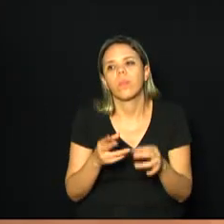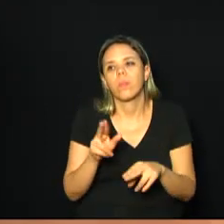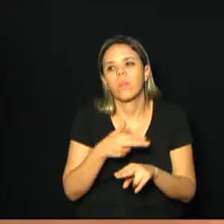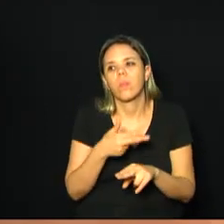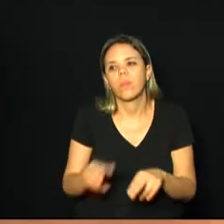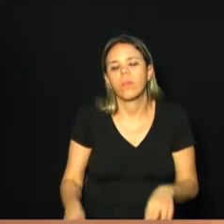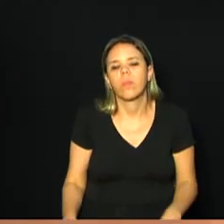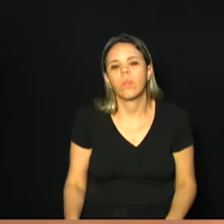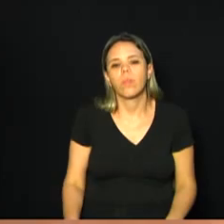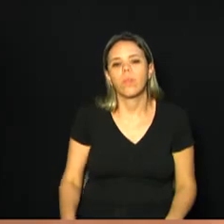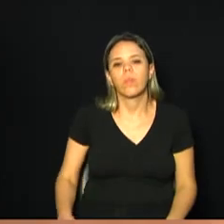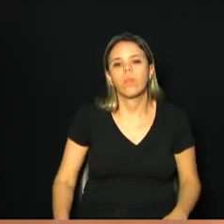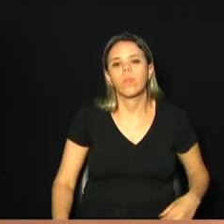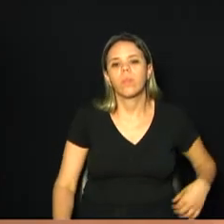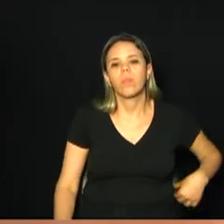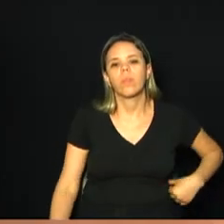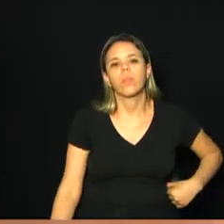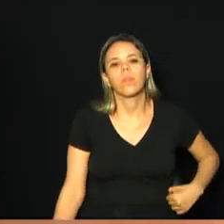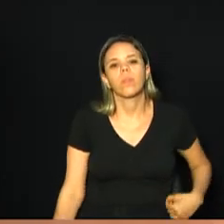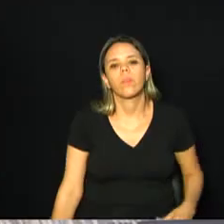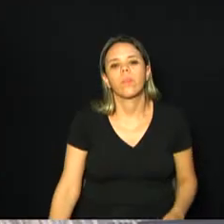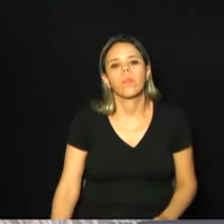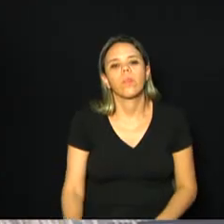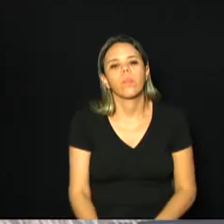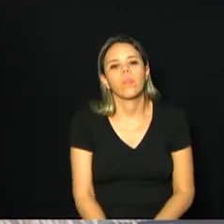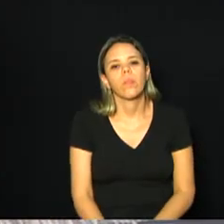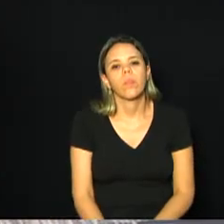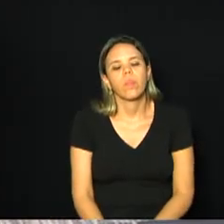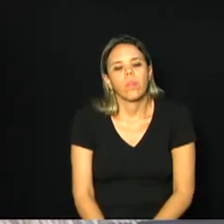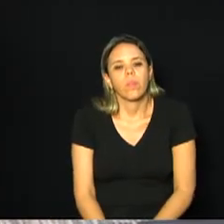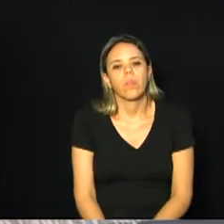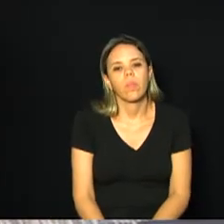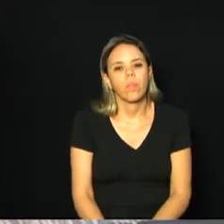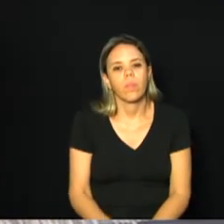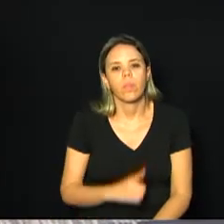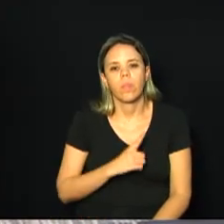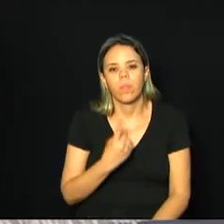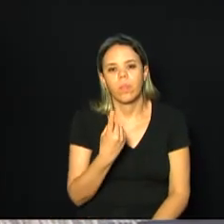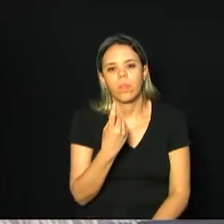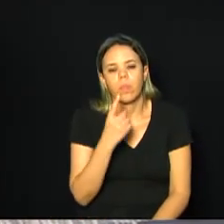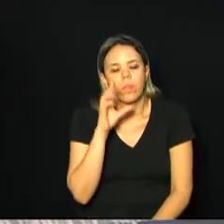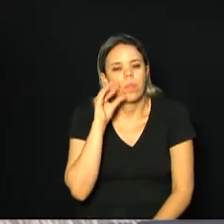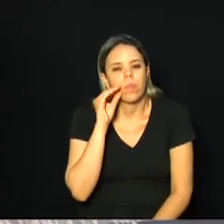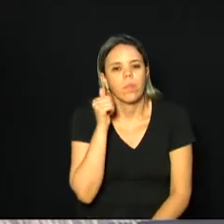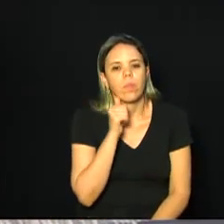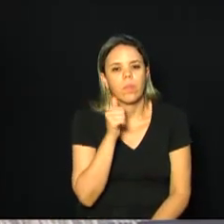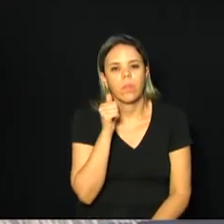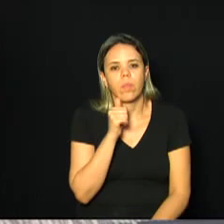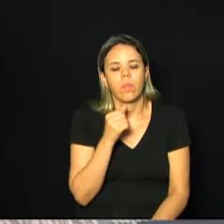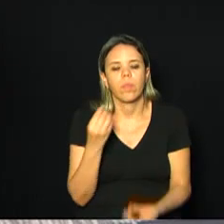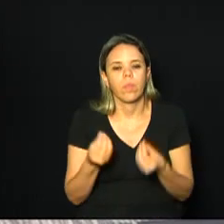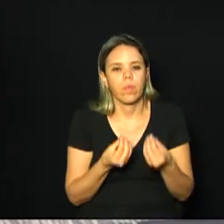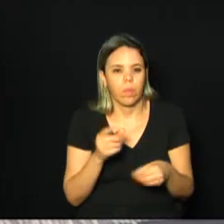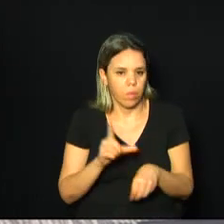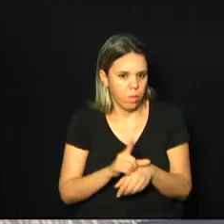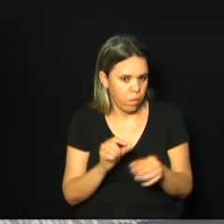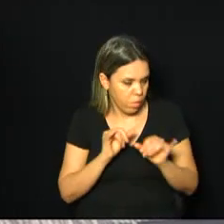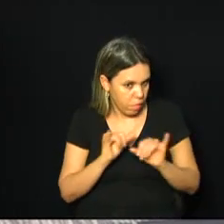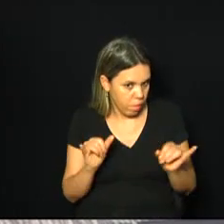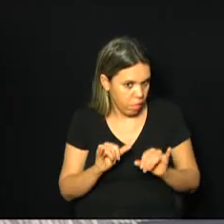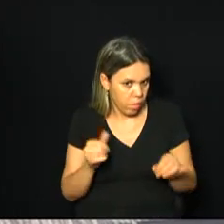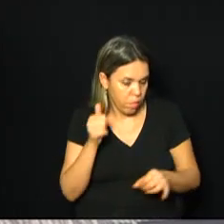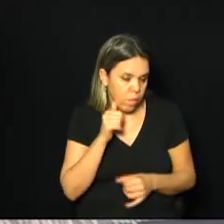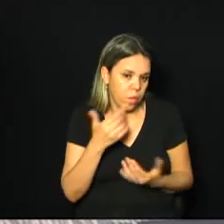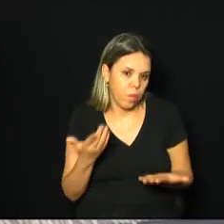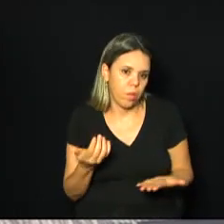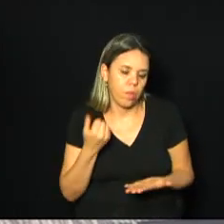todo lado aí. Essa loja, ela tem lá uma funcionária. E como é que a loja fez a divulgação dela?